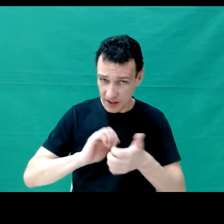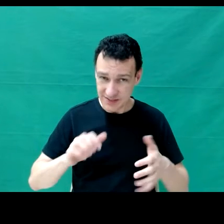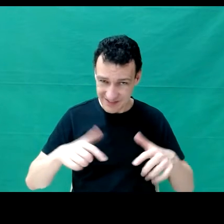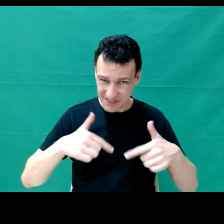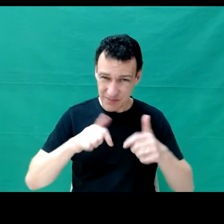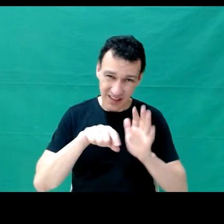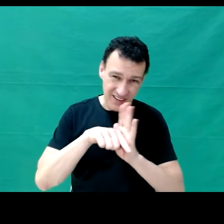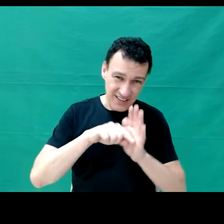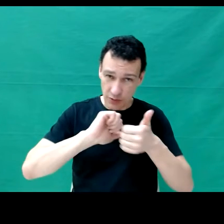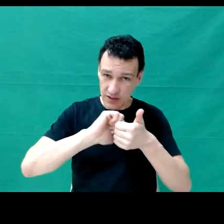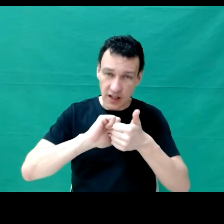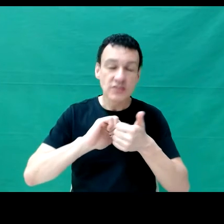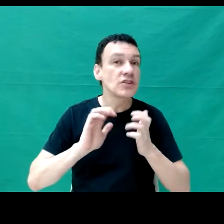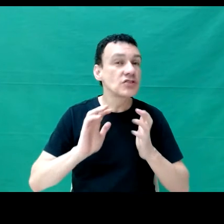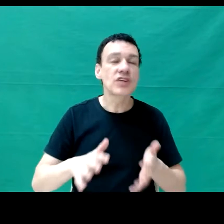cresceu